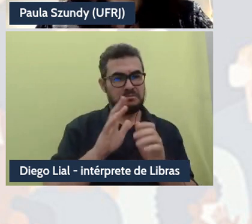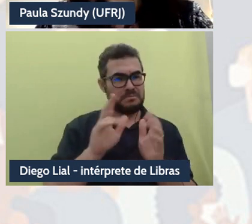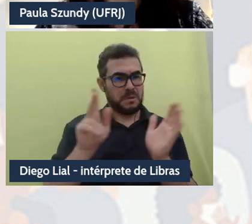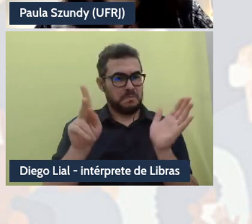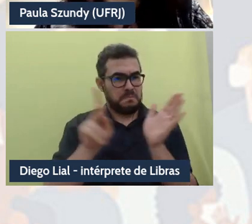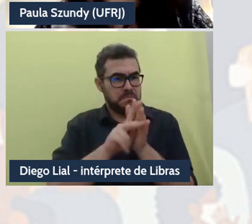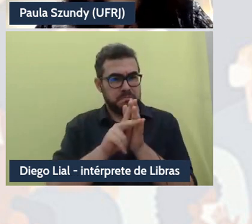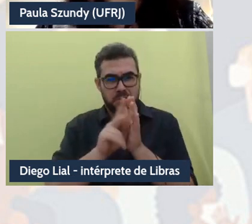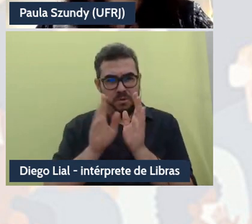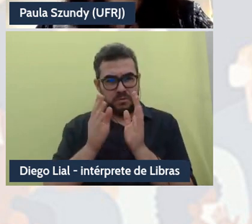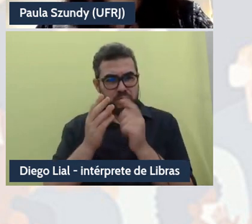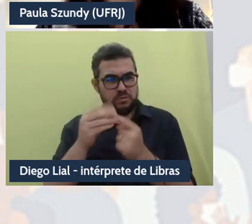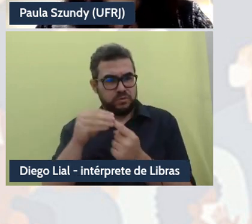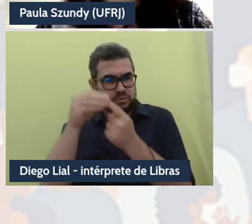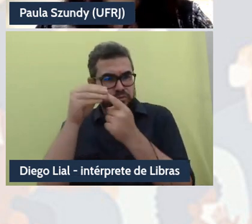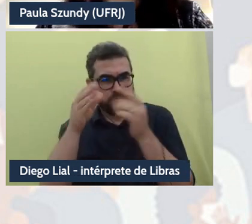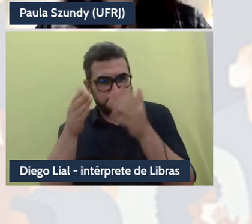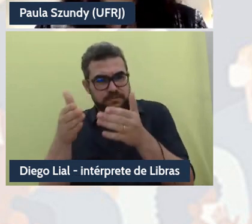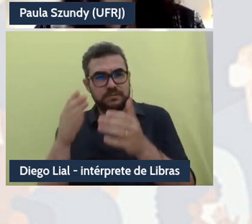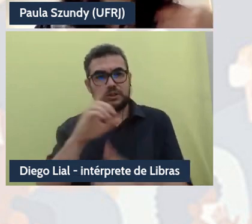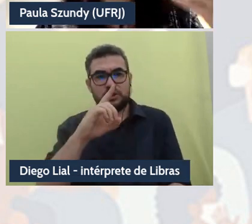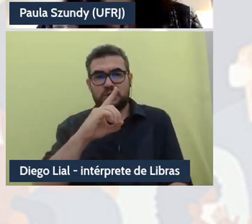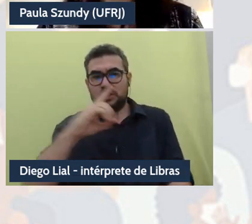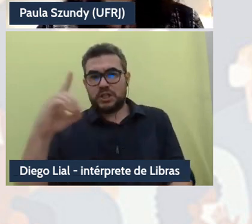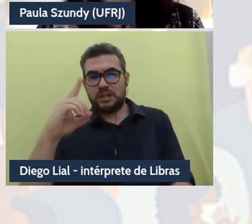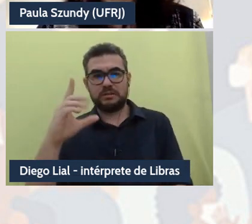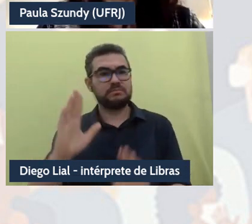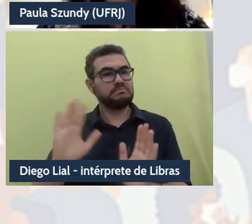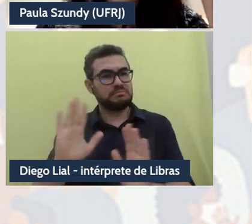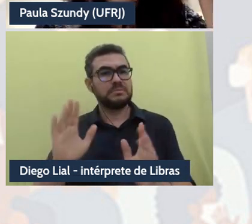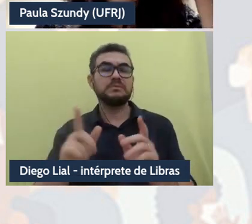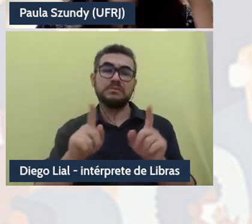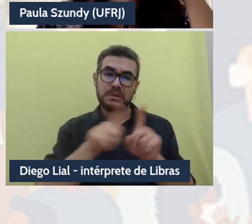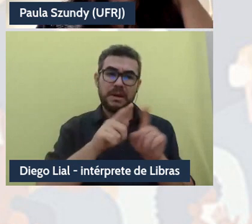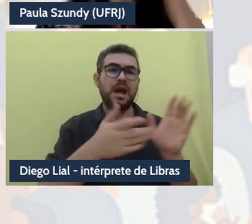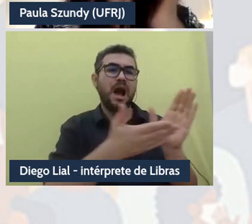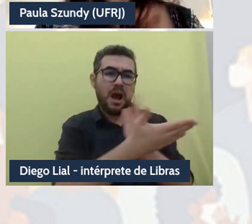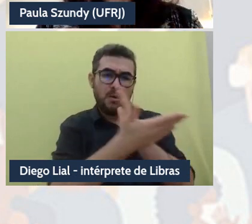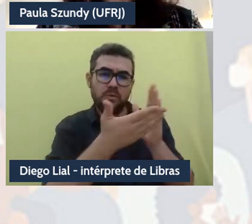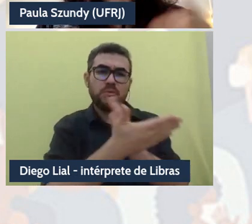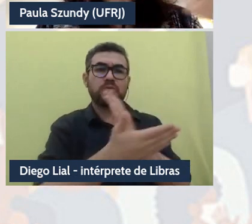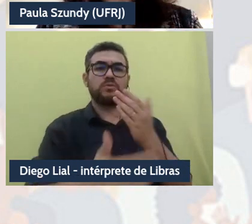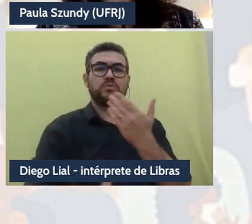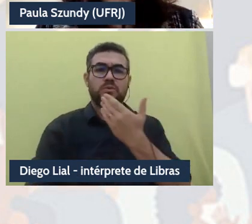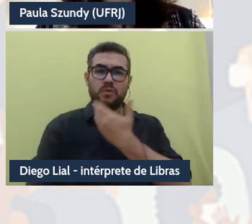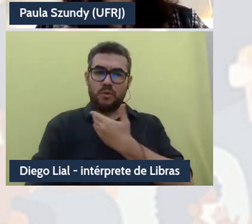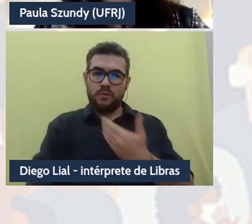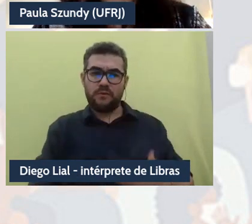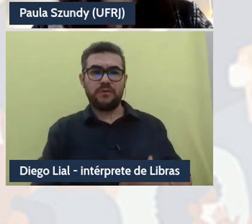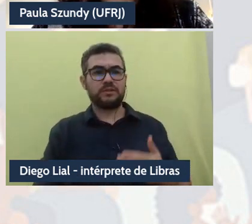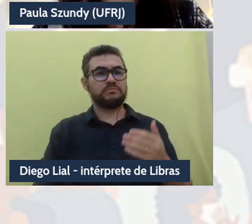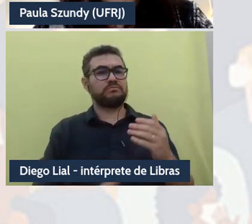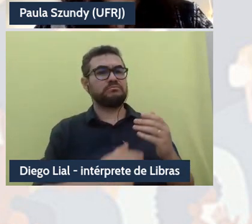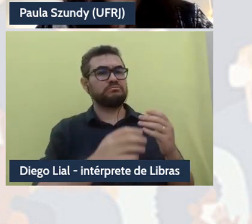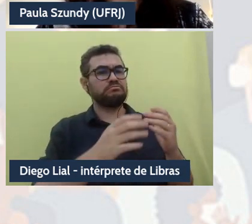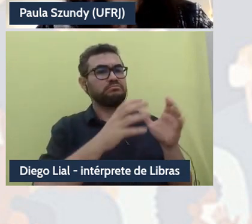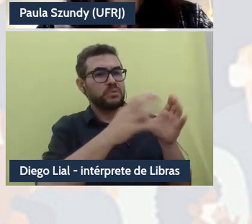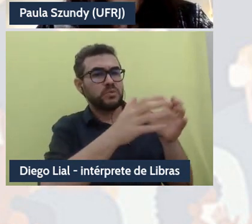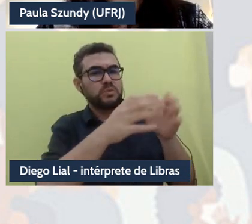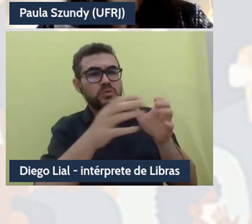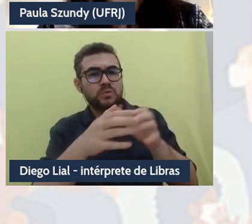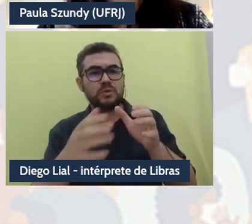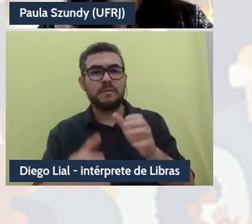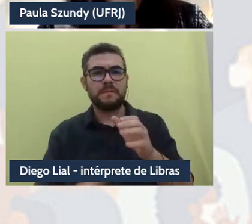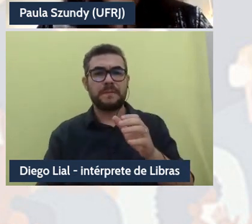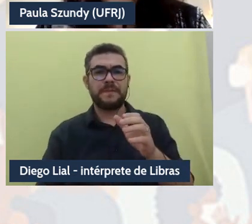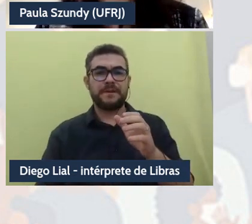né, perpassa governos progressistas, inclusive, né, o capitalismo, né, ele se apropria, né,